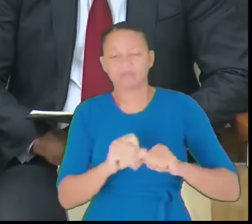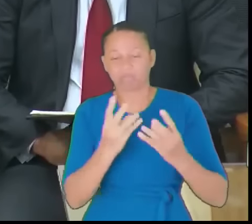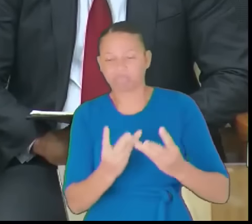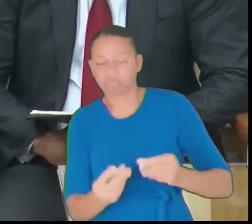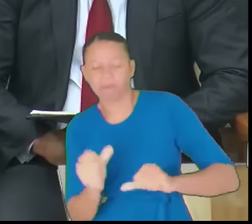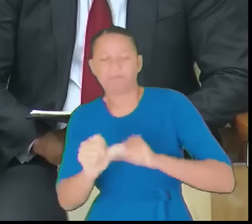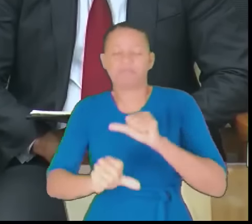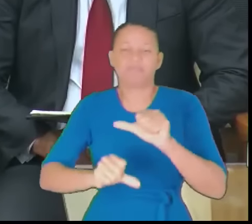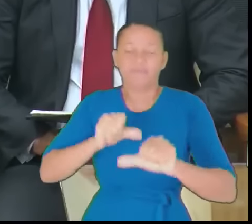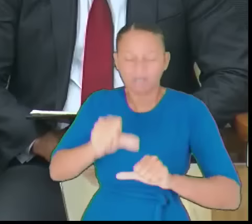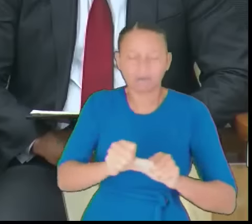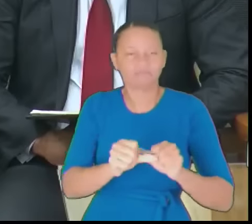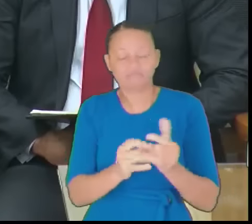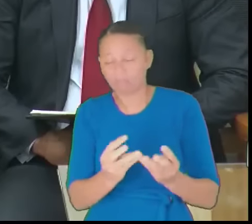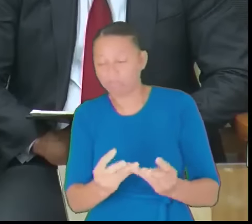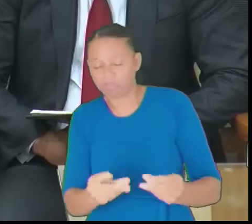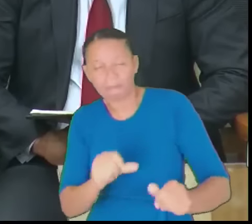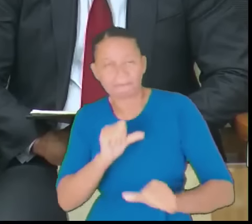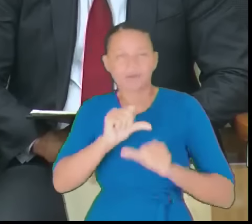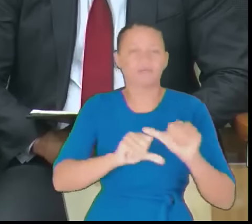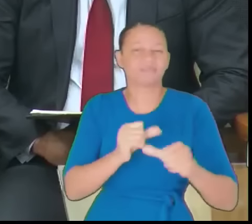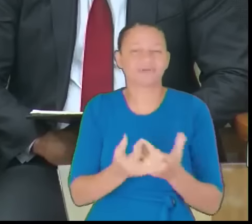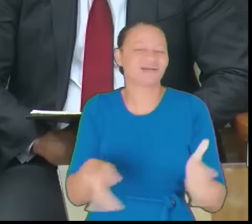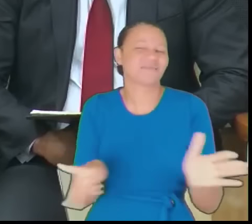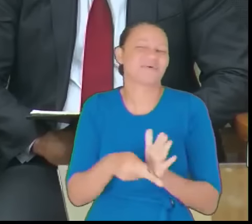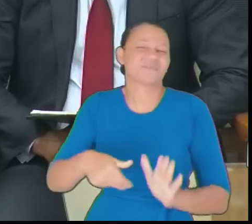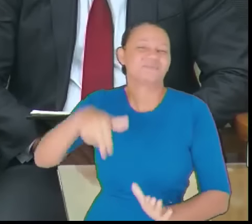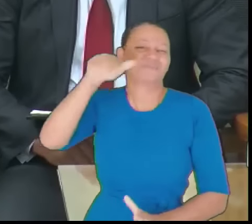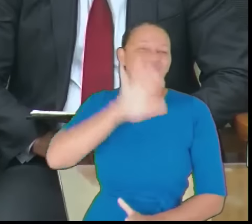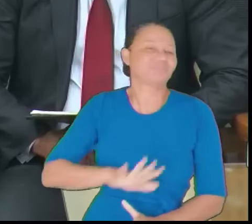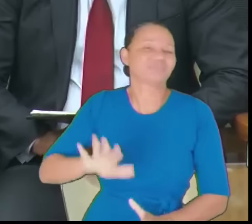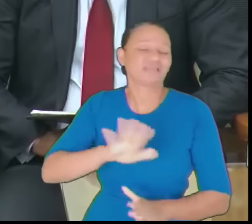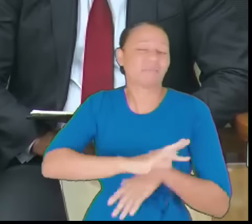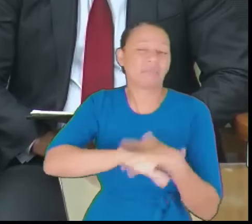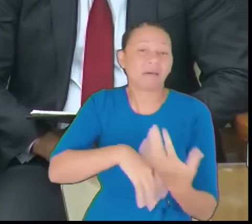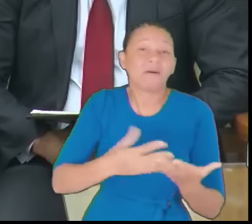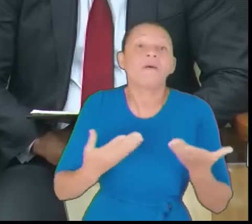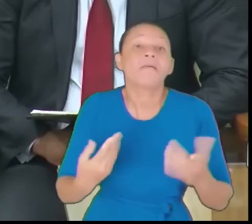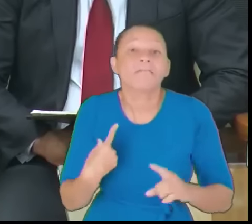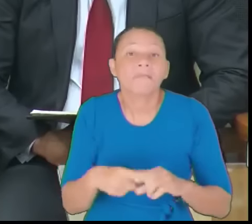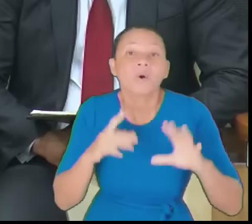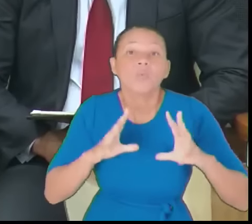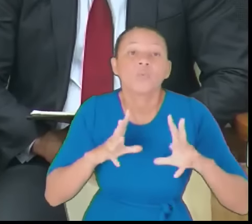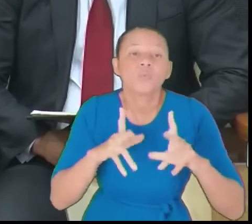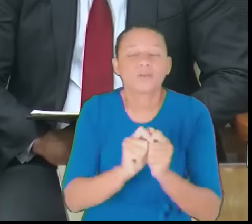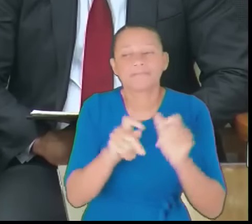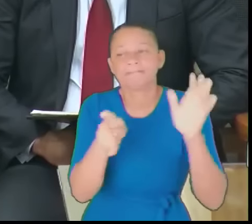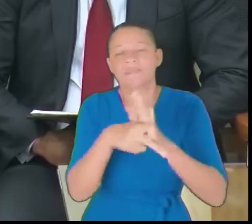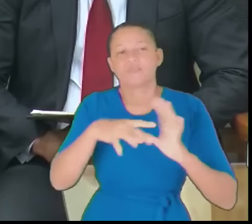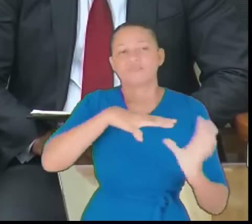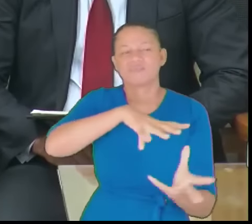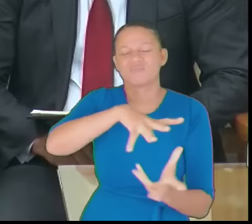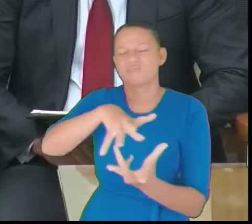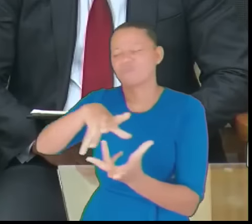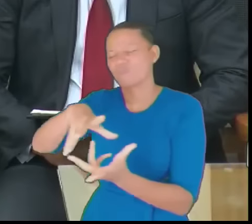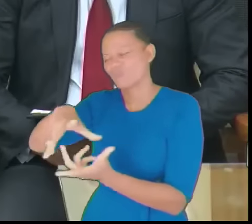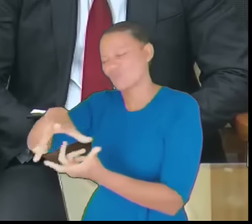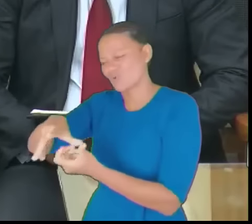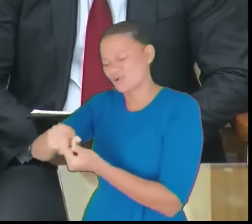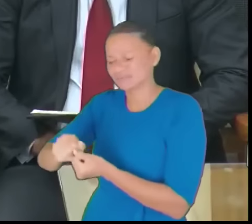levanta outro, degenera, ou como nós nordestinos dizemos, degenera. Por quê? Porque tudo neste mundo está fadado